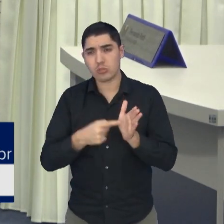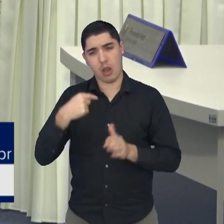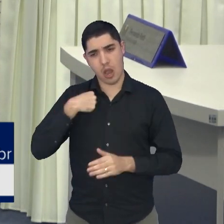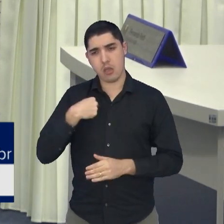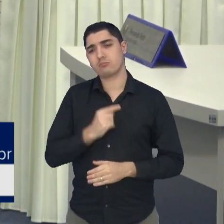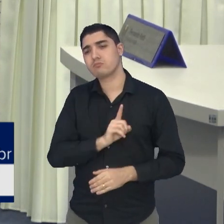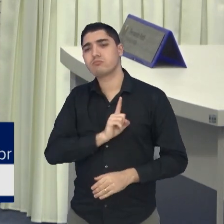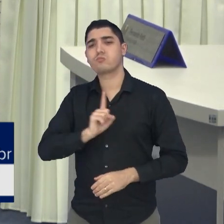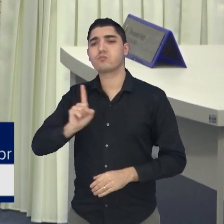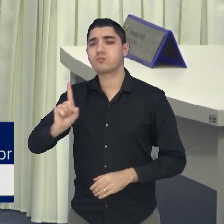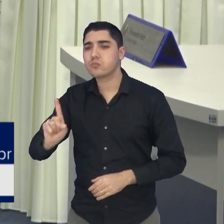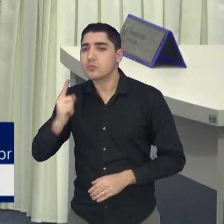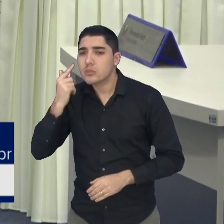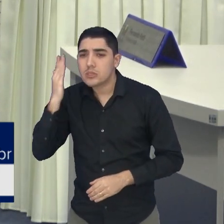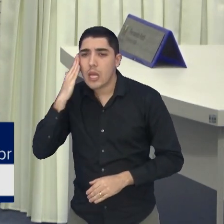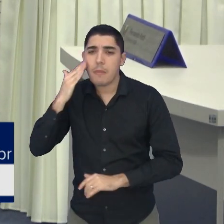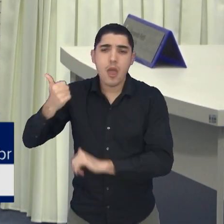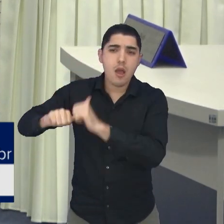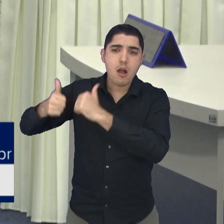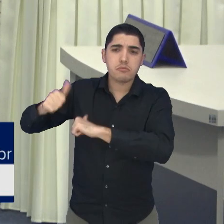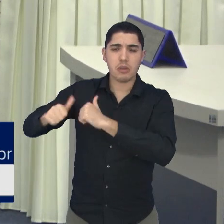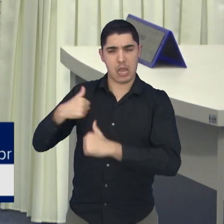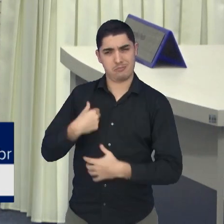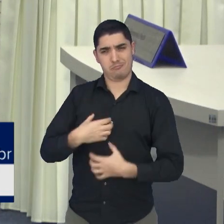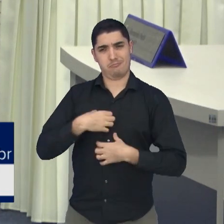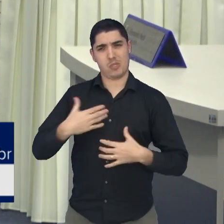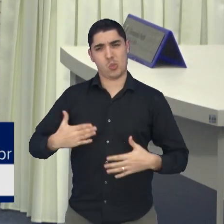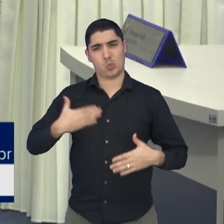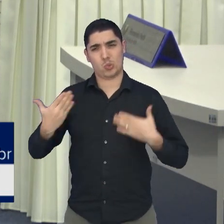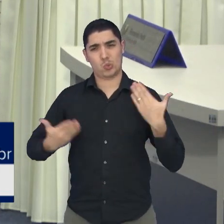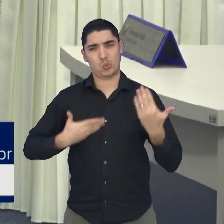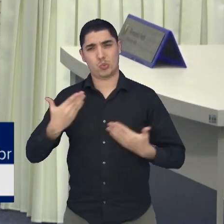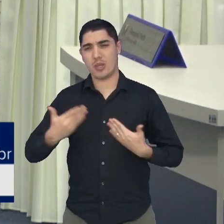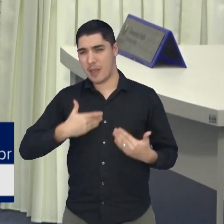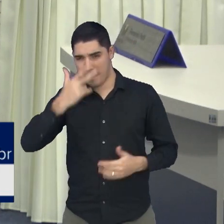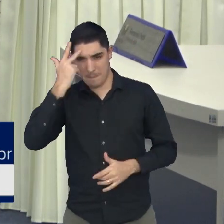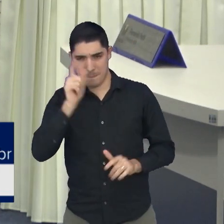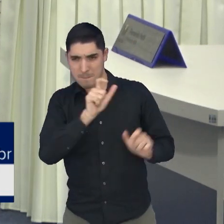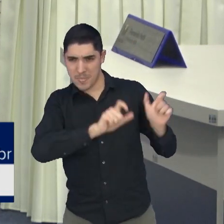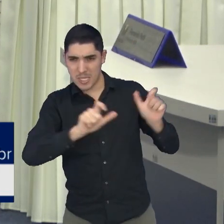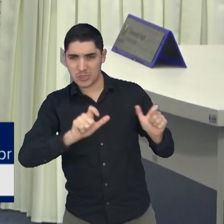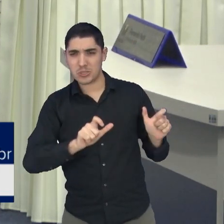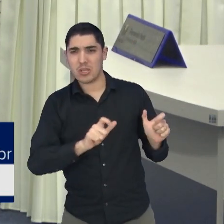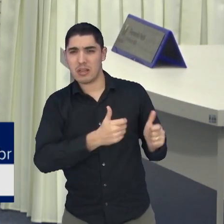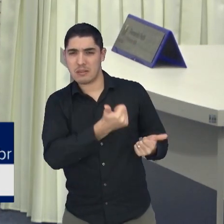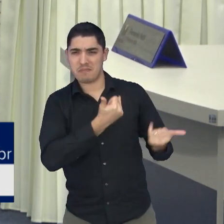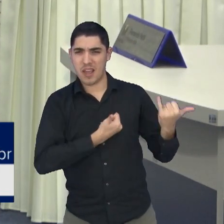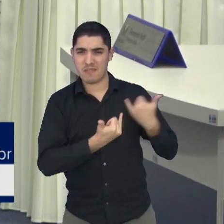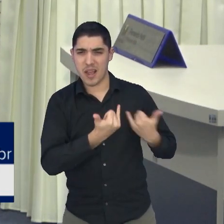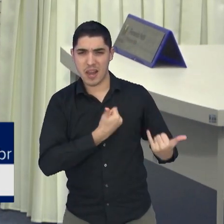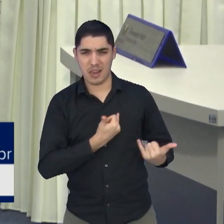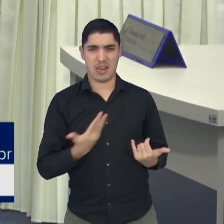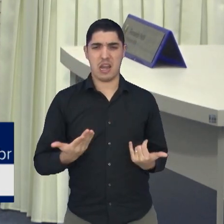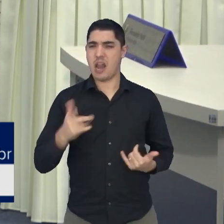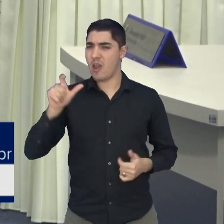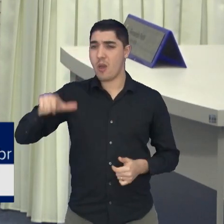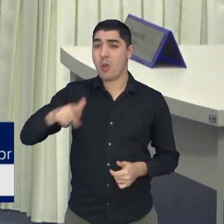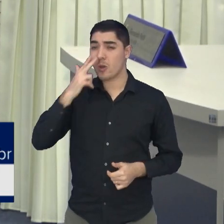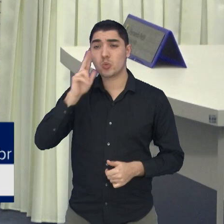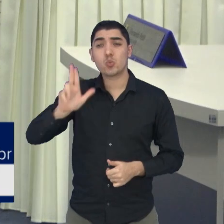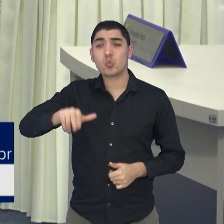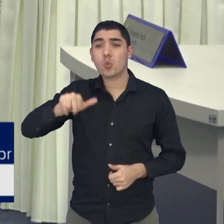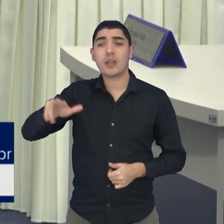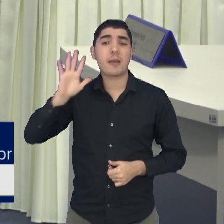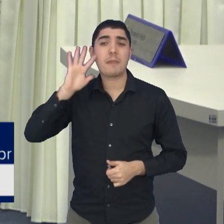esclarecimentos e, olha, me surpreende algumas pessoas falando aqui, acho que eles nunca fizeram uma campanha para